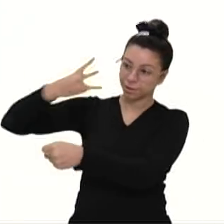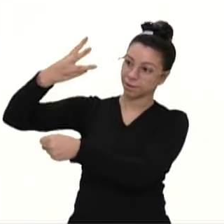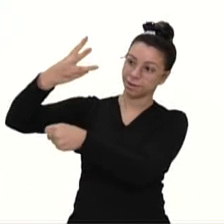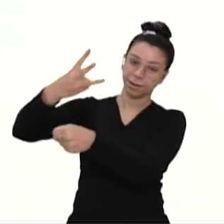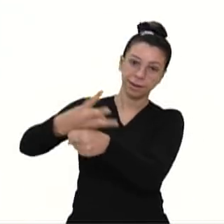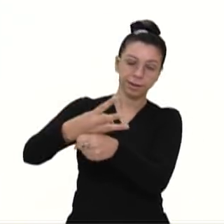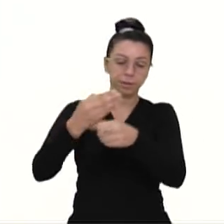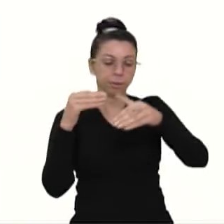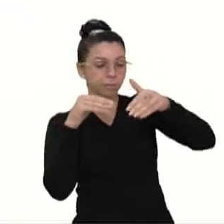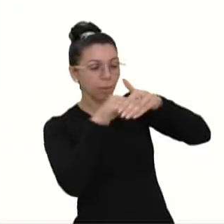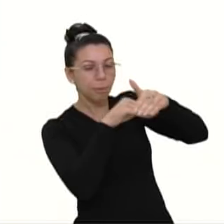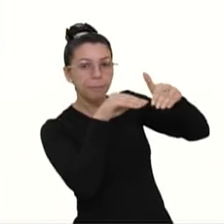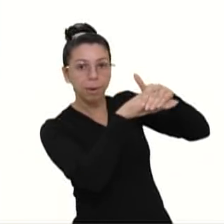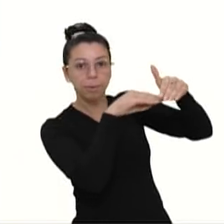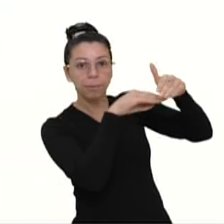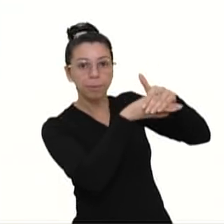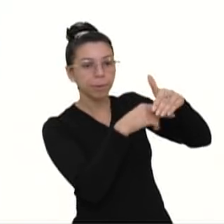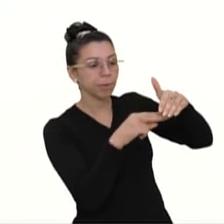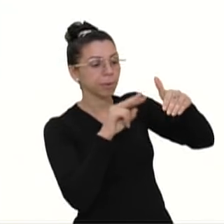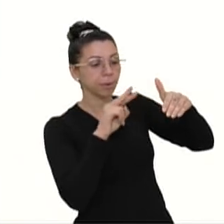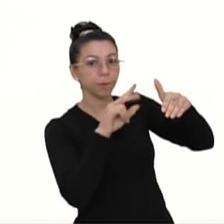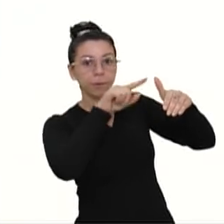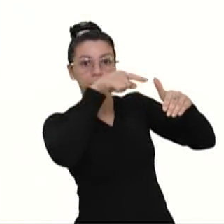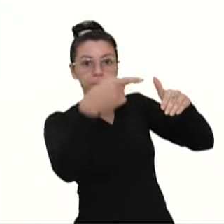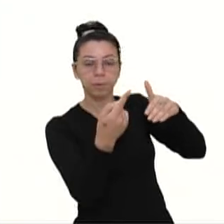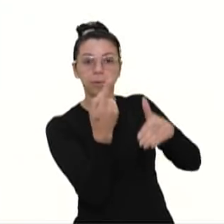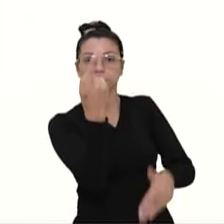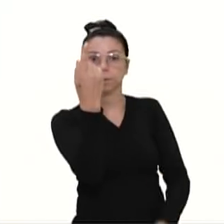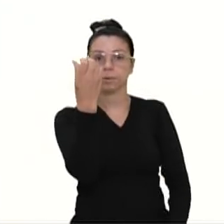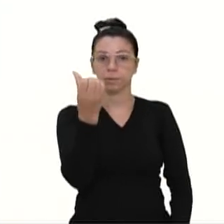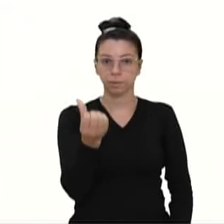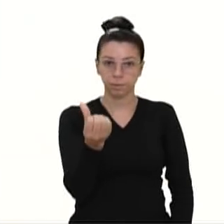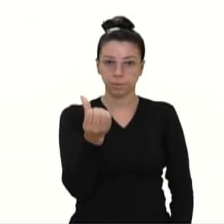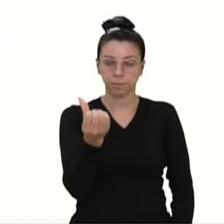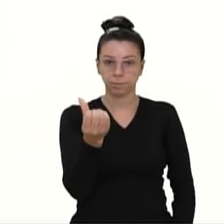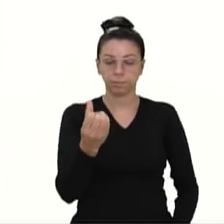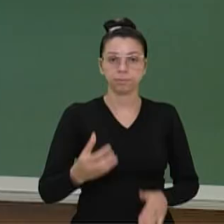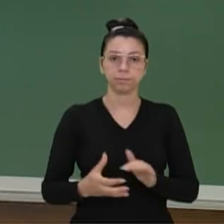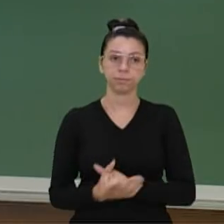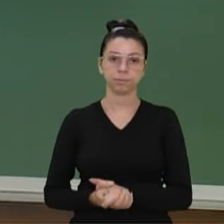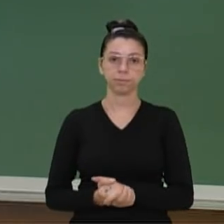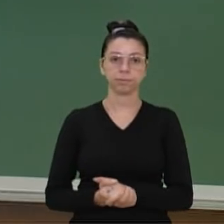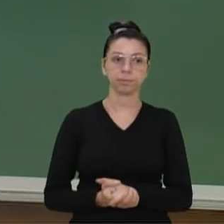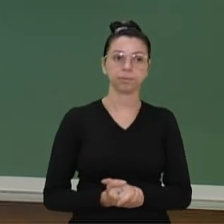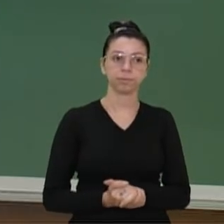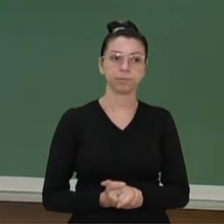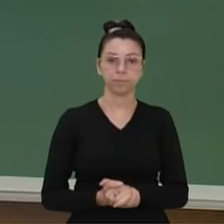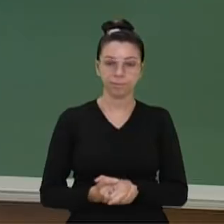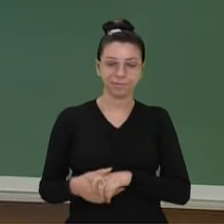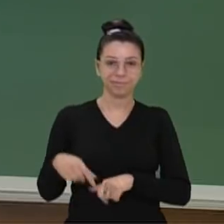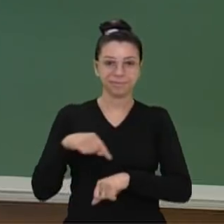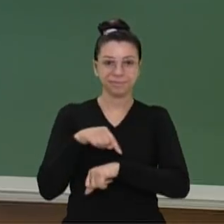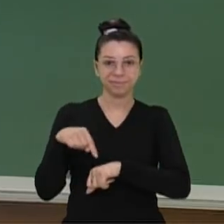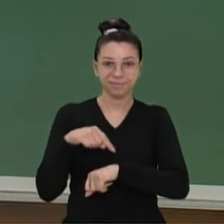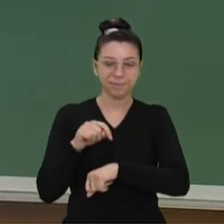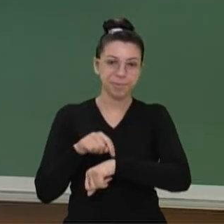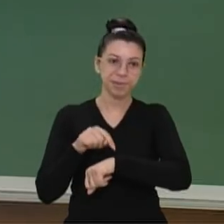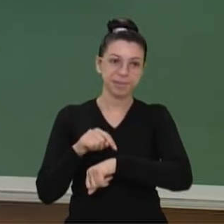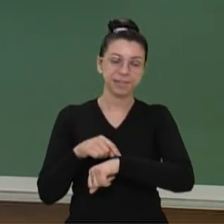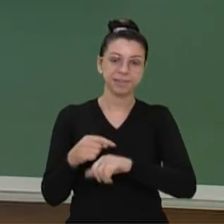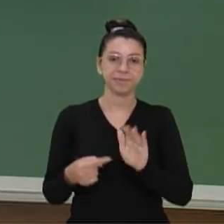de aplicação, você transforma 2.000 em 16.000. O reloginho aqui do ladinho mostrando o tempo,